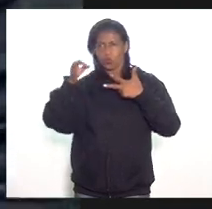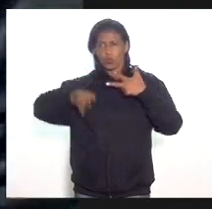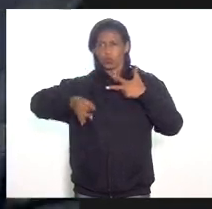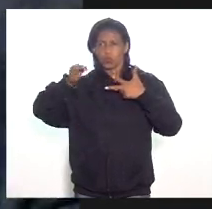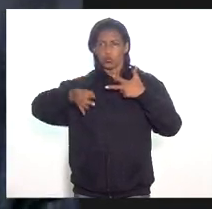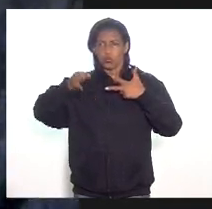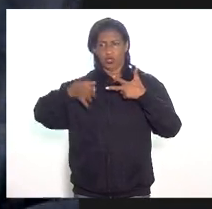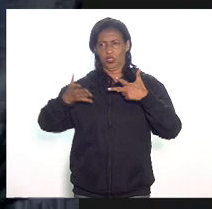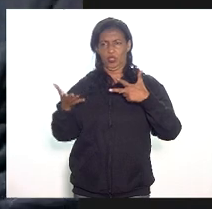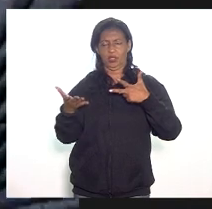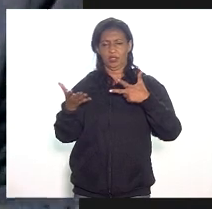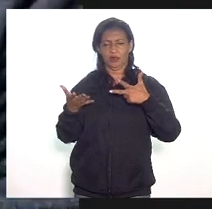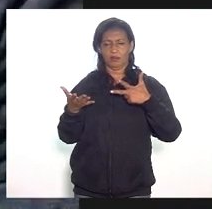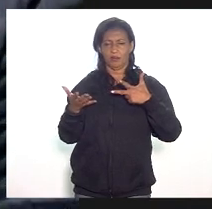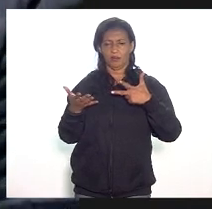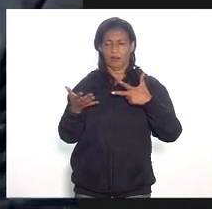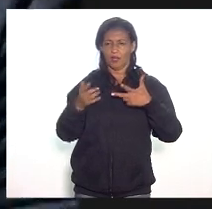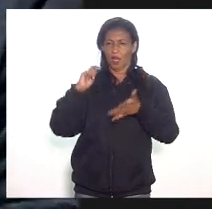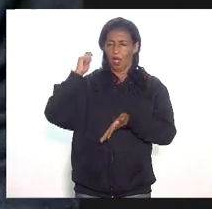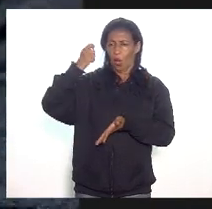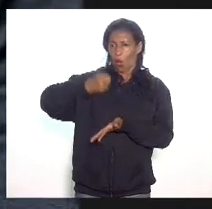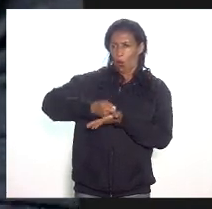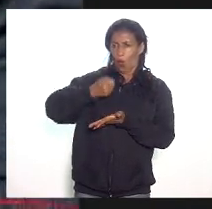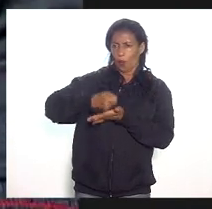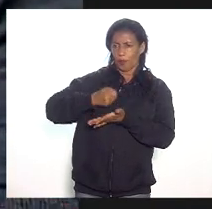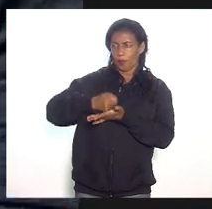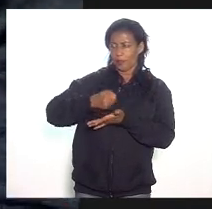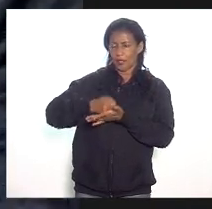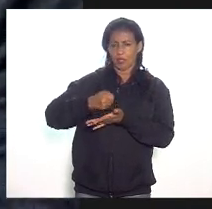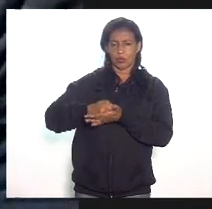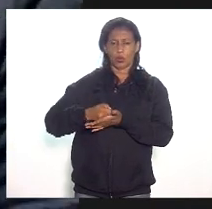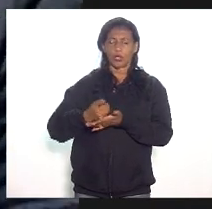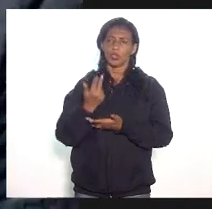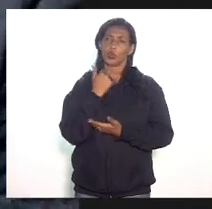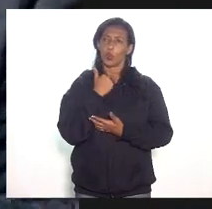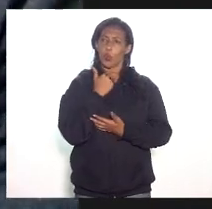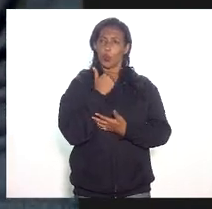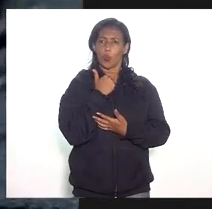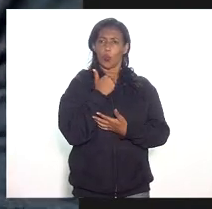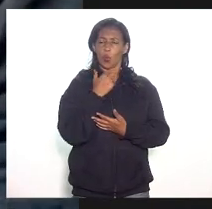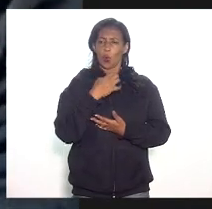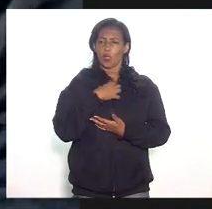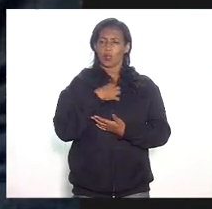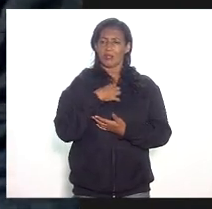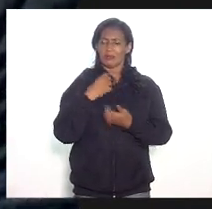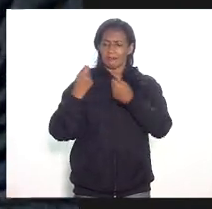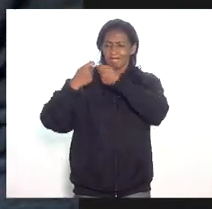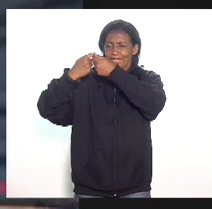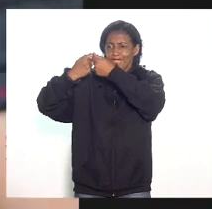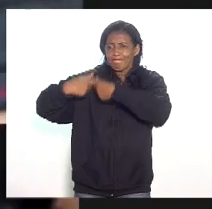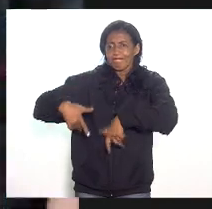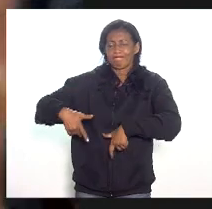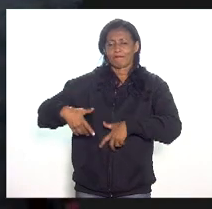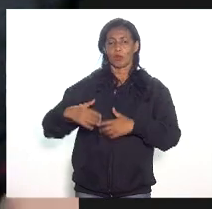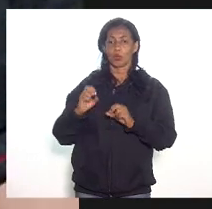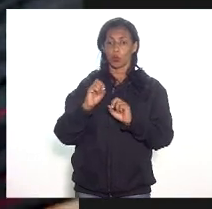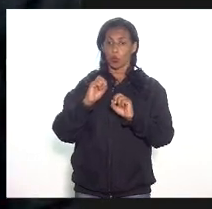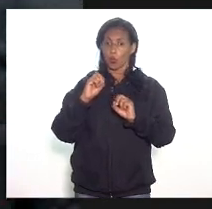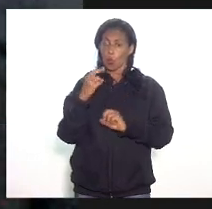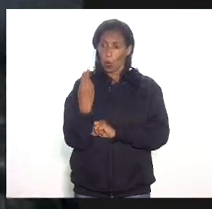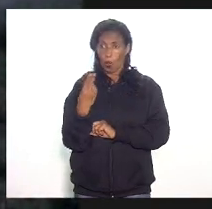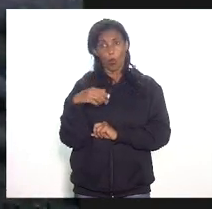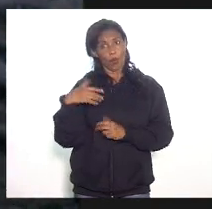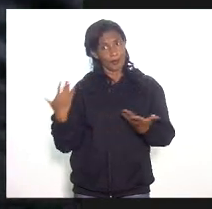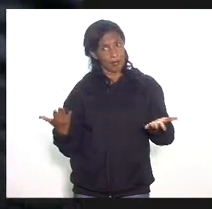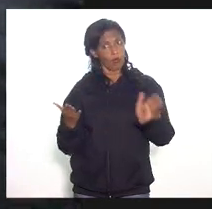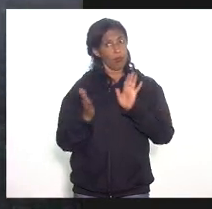Obviamente que a parte tem suas obrigações, mas ela não pode ser prejudicada por conta disso. Ou então vamos propor